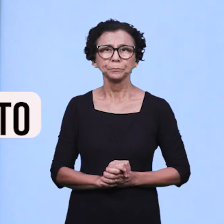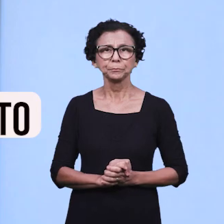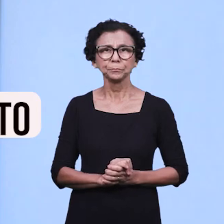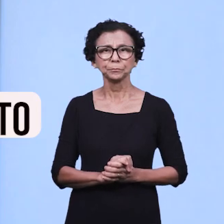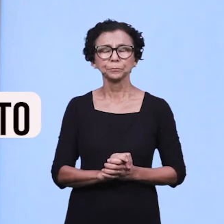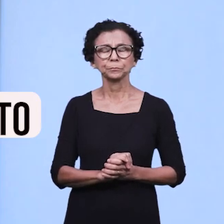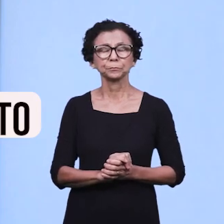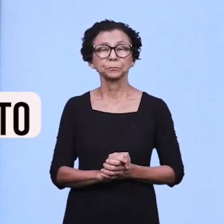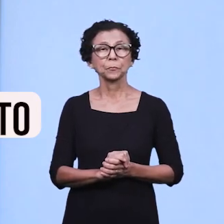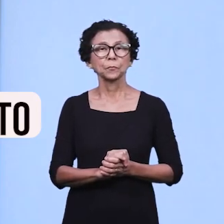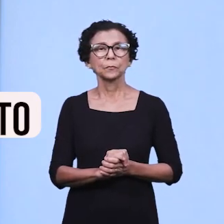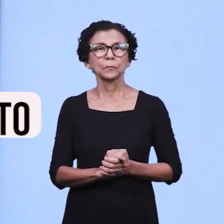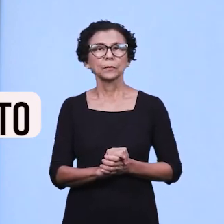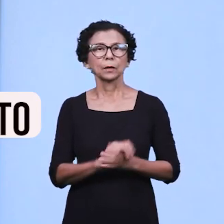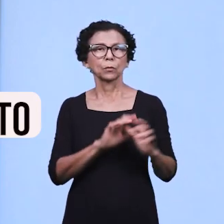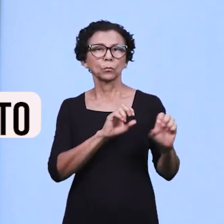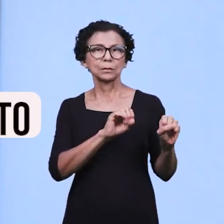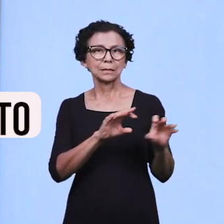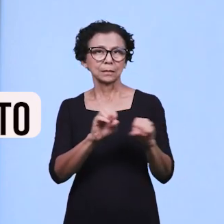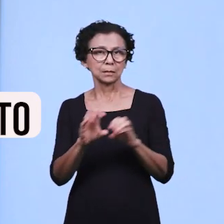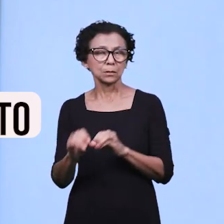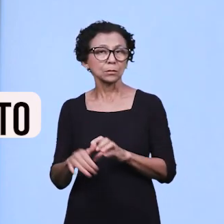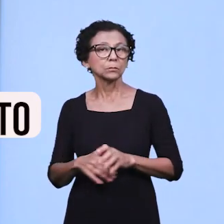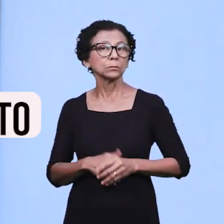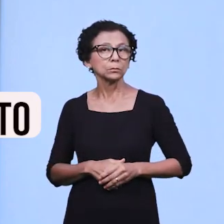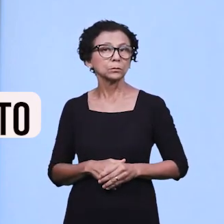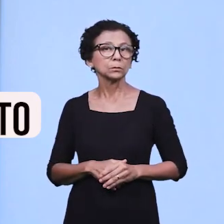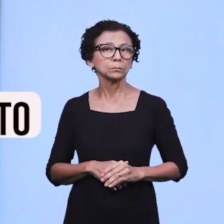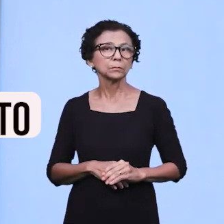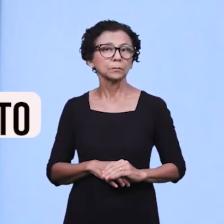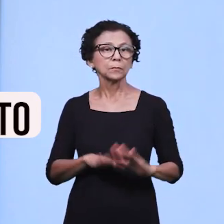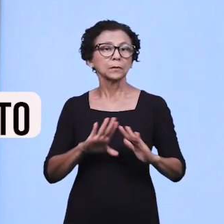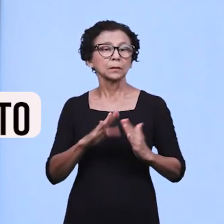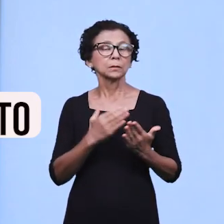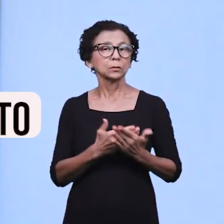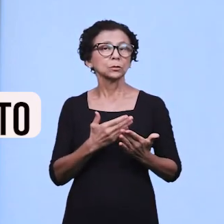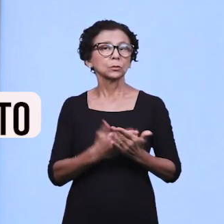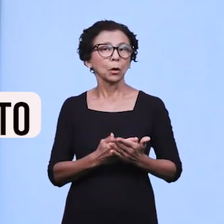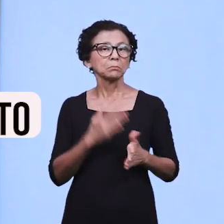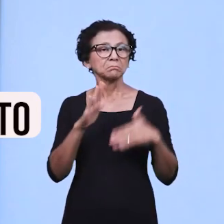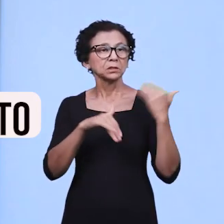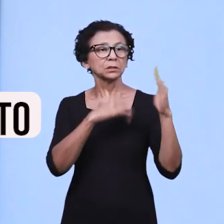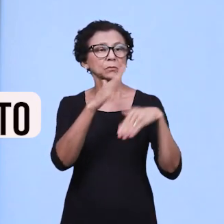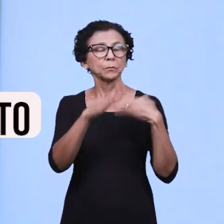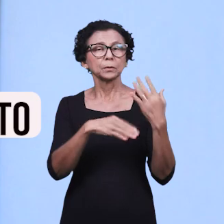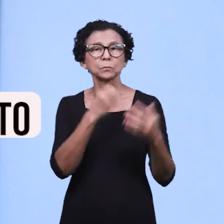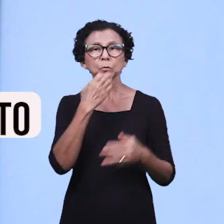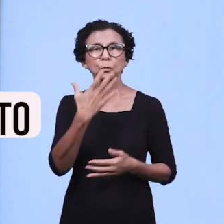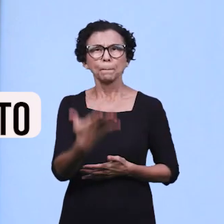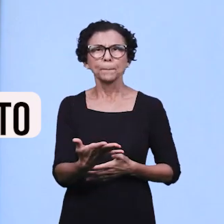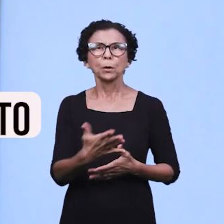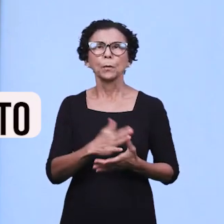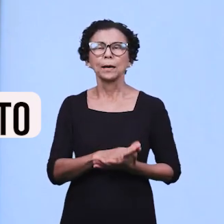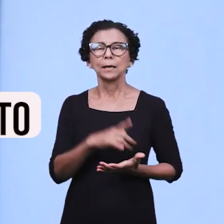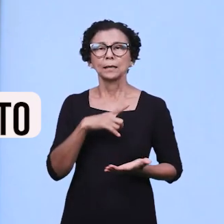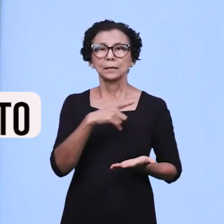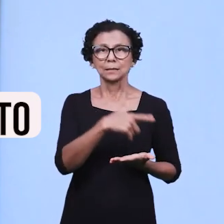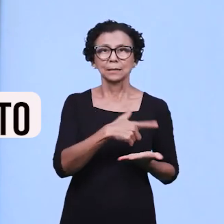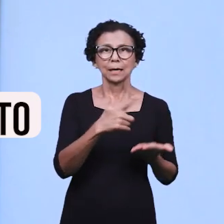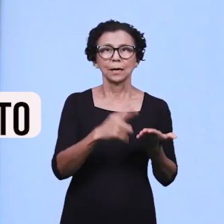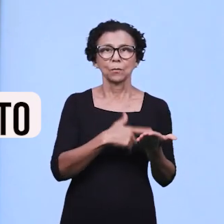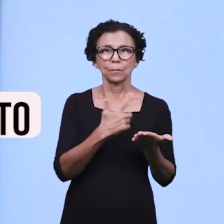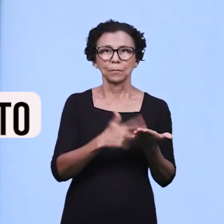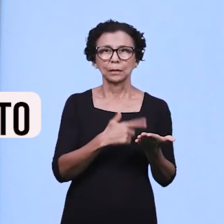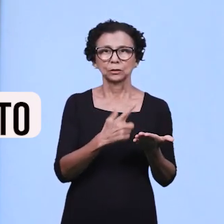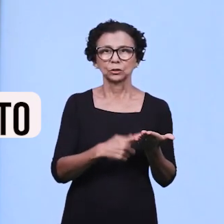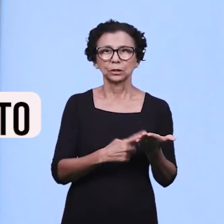Existem escolas que promovem estudos muito interessantes. Muito bom. Elas promovem, elas têm uma agenda anual de às